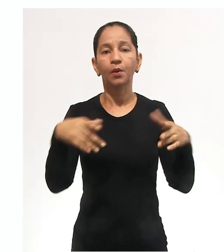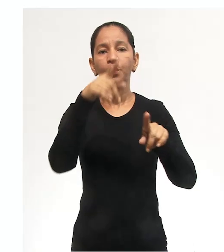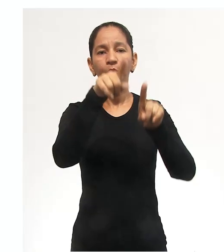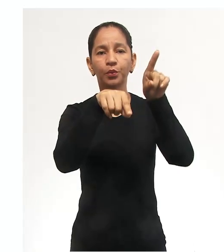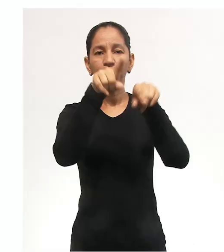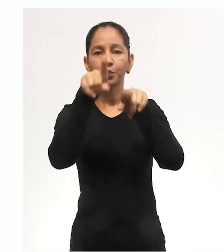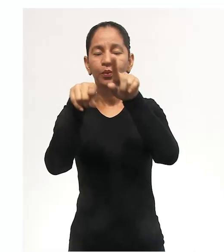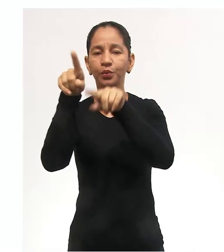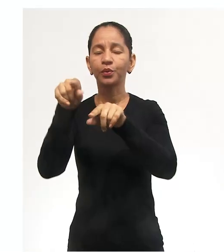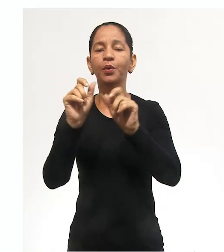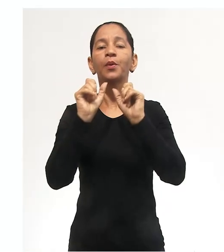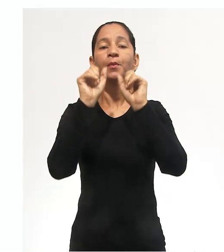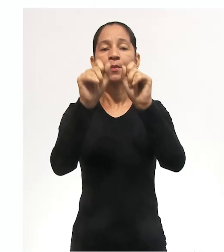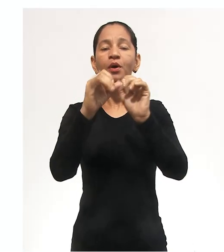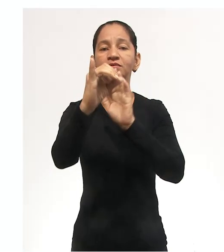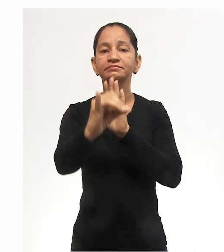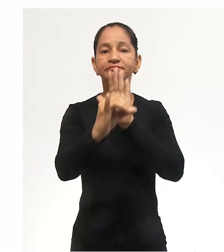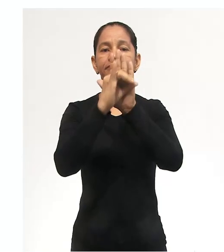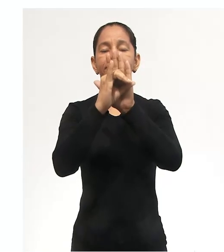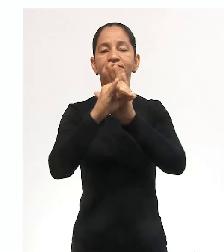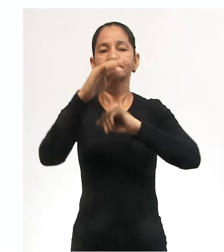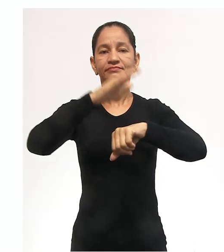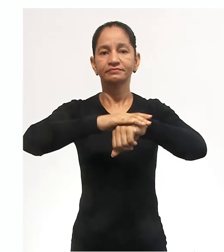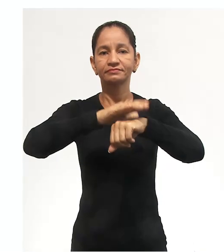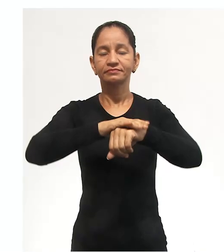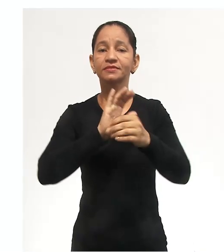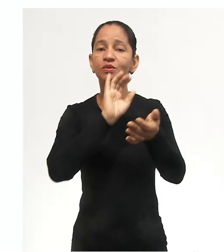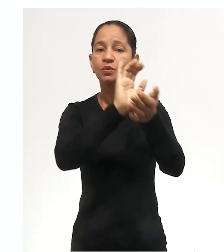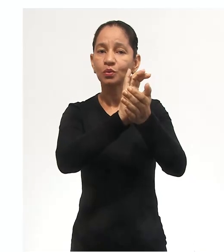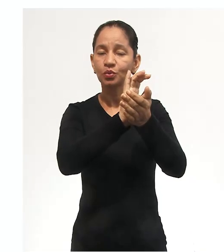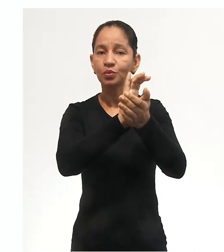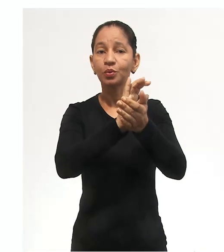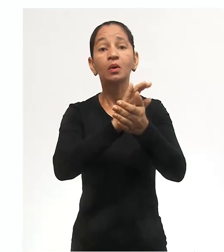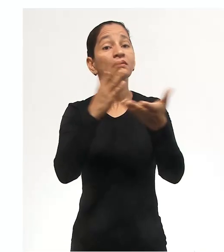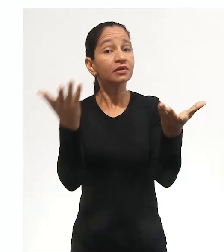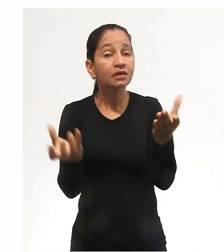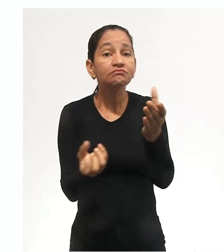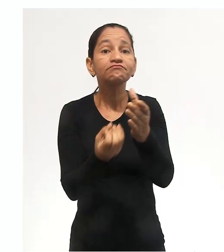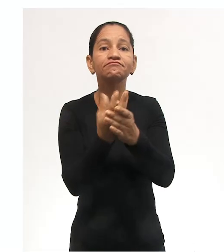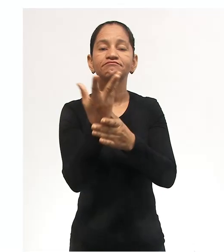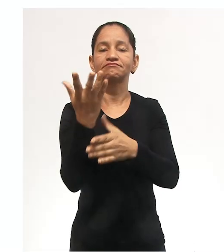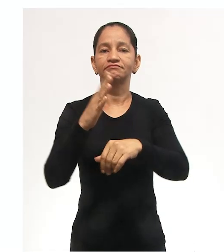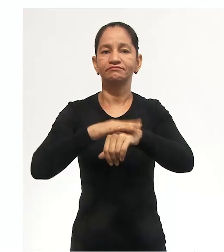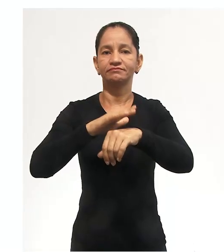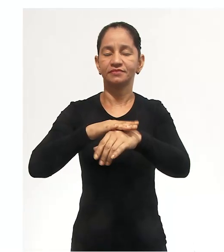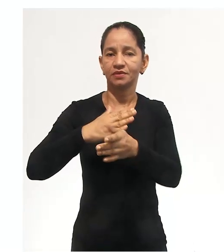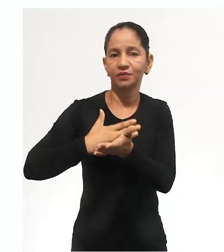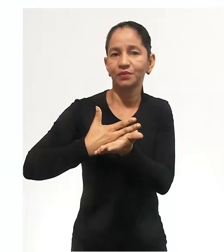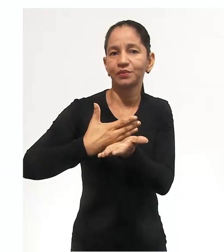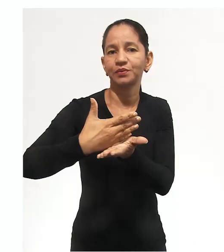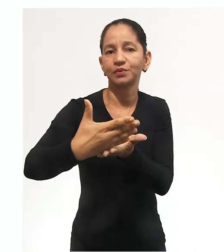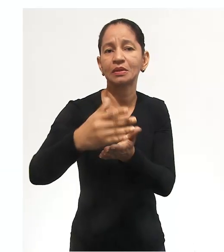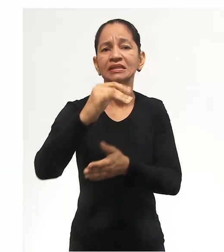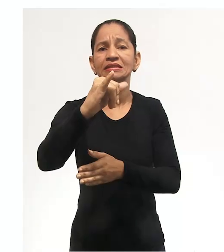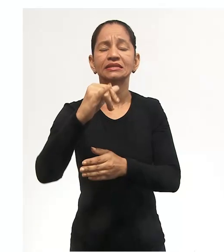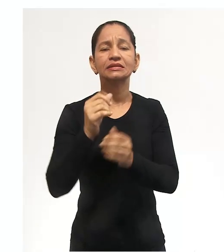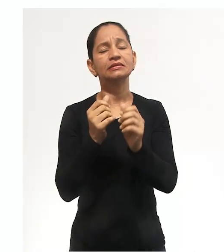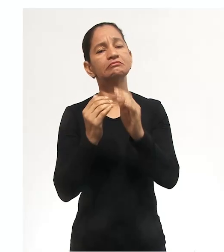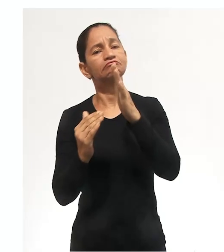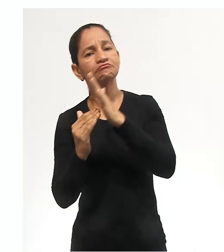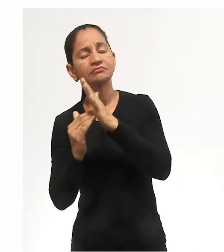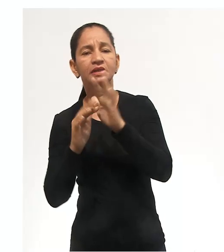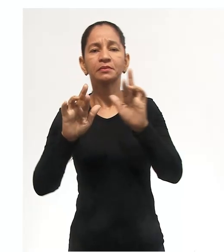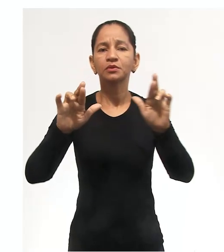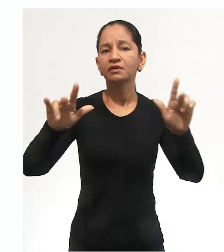conferir a identidade de um determinado grupo que as provocou, seja através do passar do tempo, dos diferentes